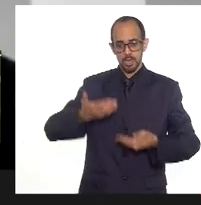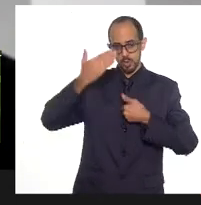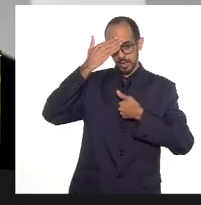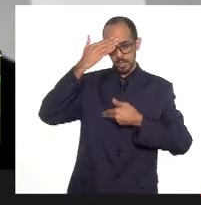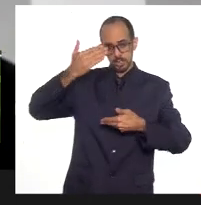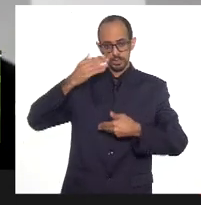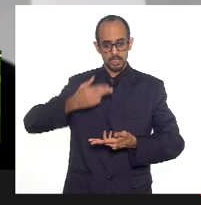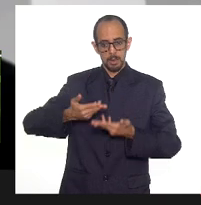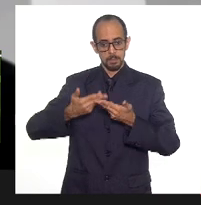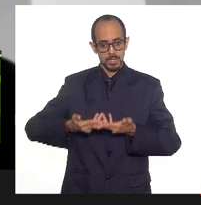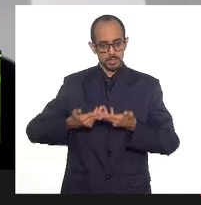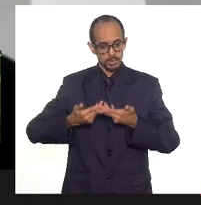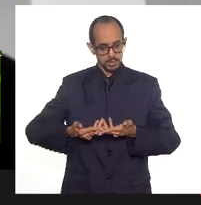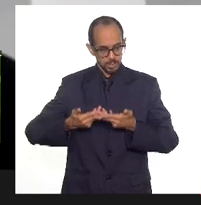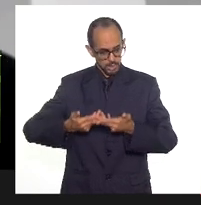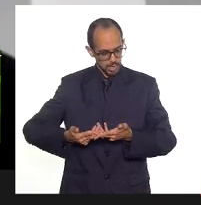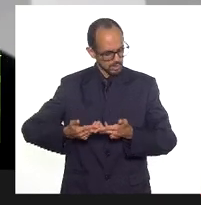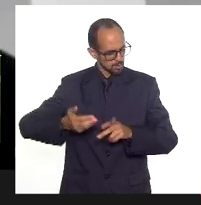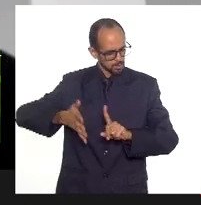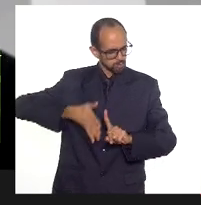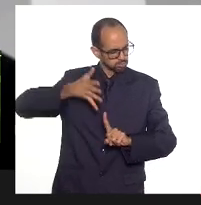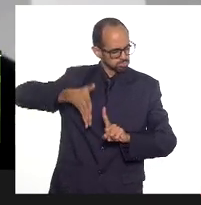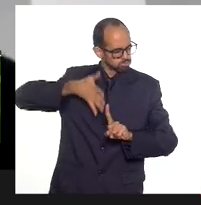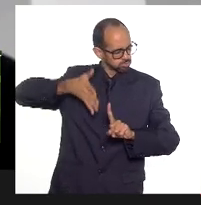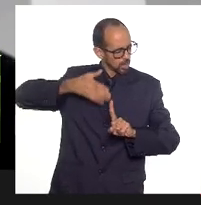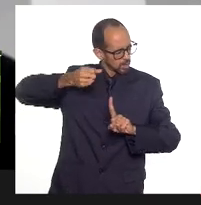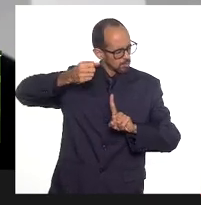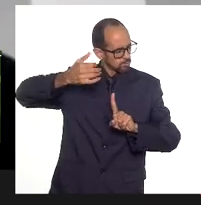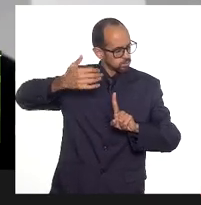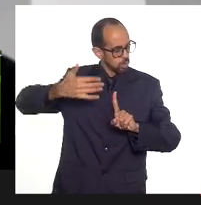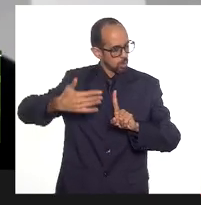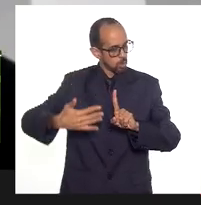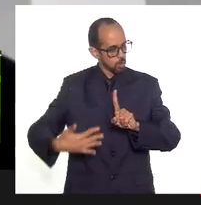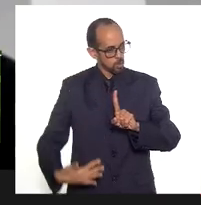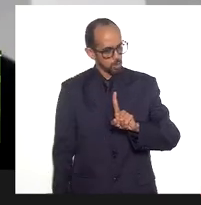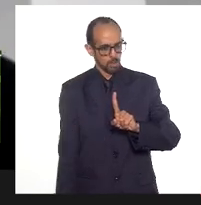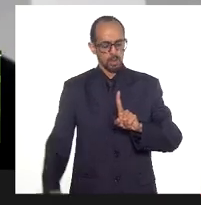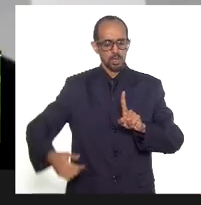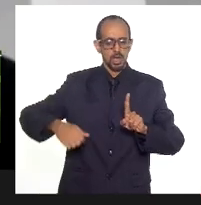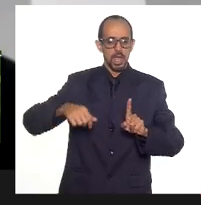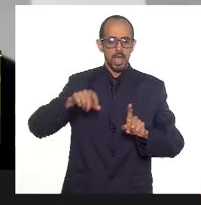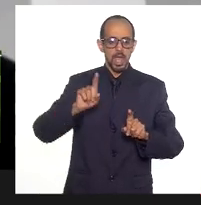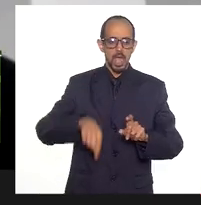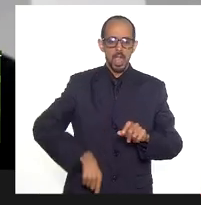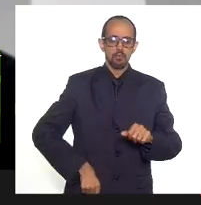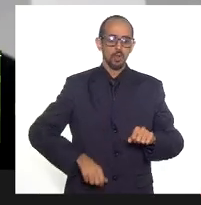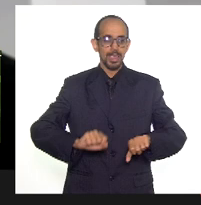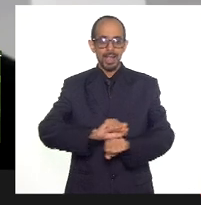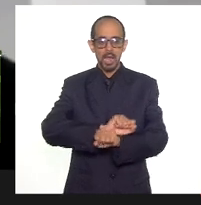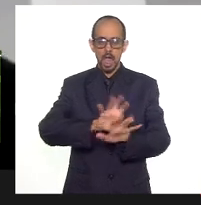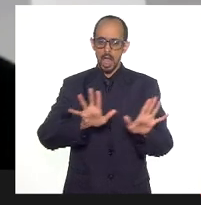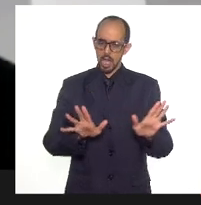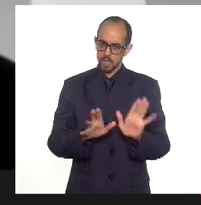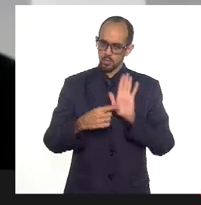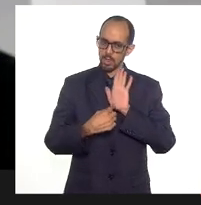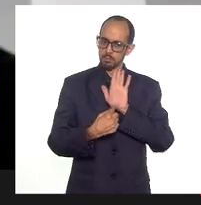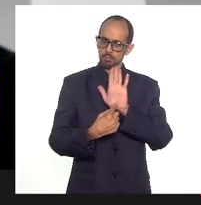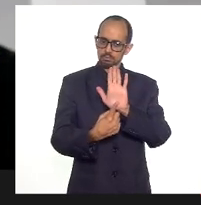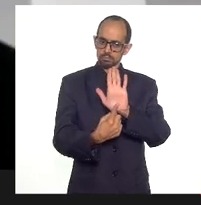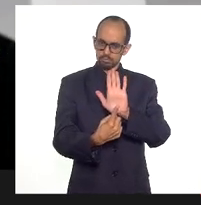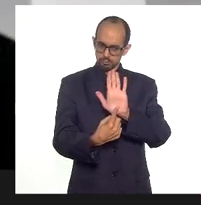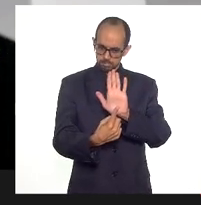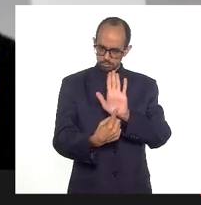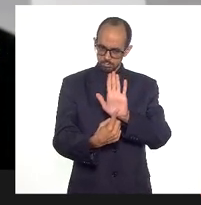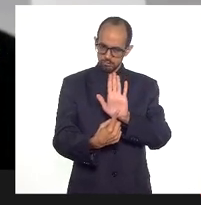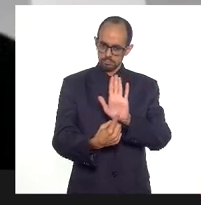senhores por essa longa apresentação. Acho que ela foi muito didática, ela mostra de maneira muito clara a maneira transparente como a